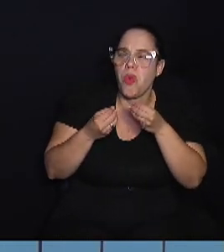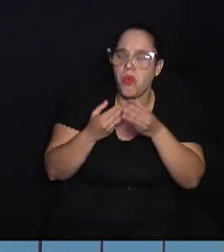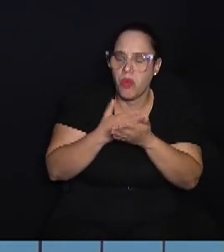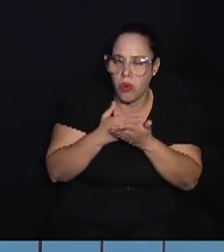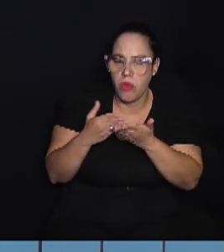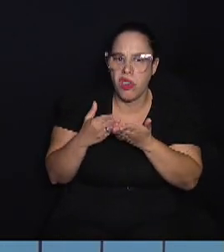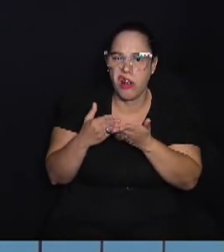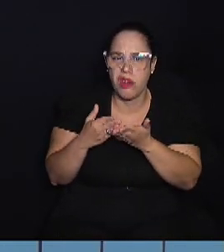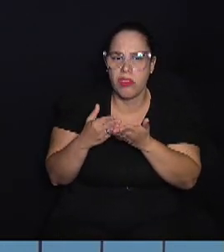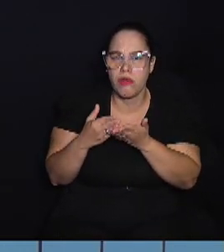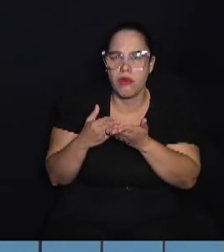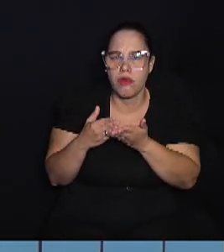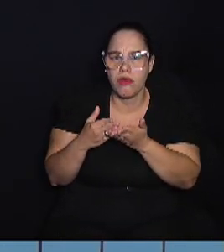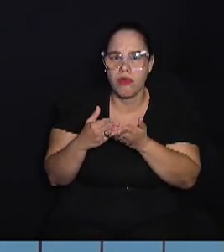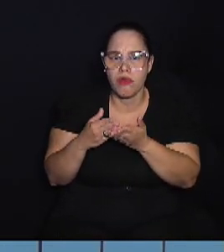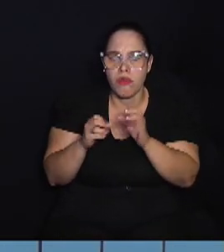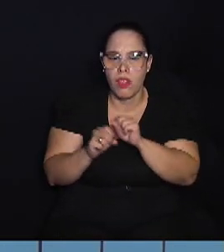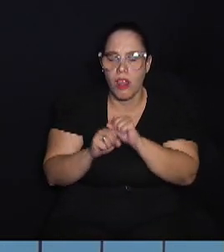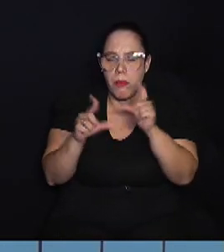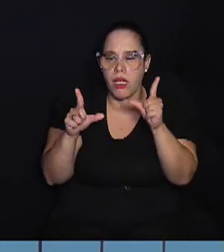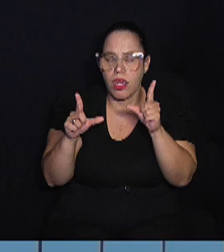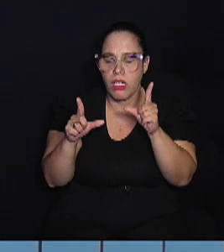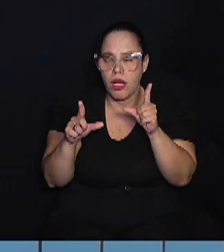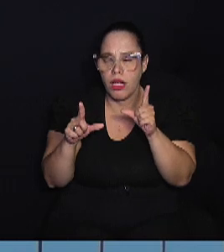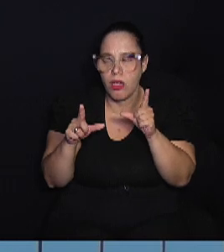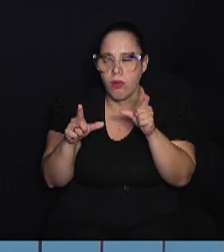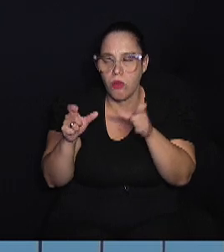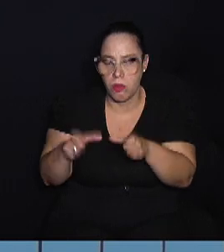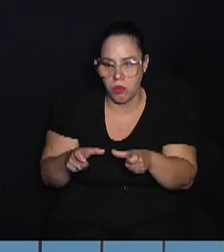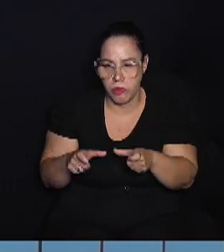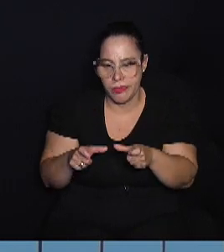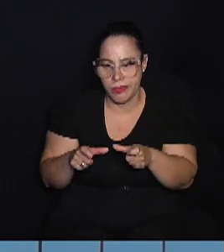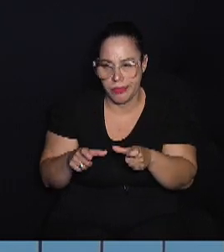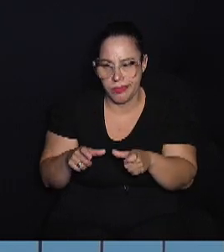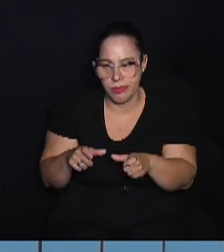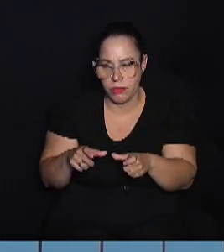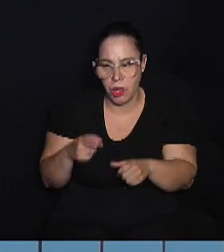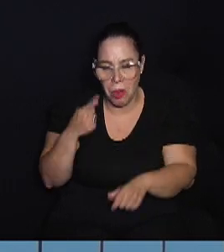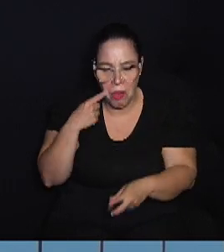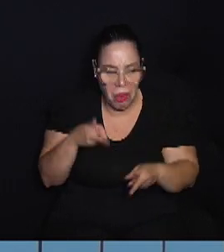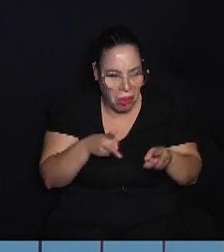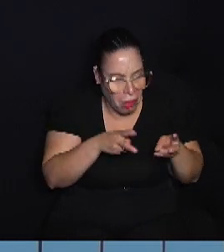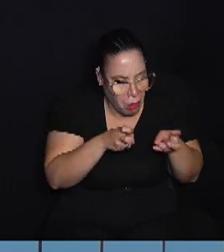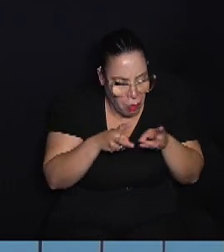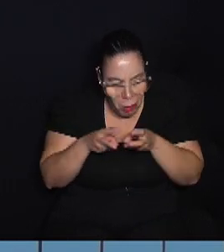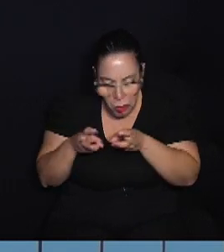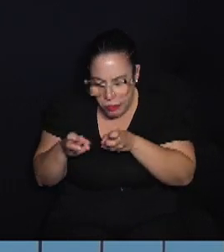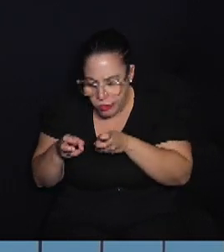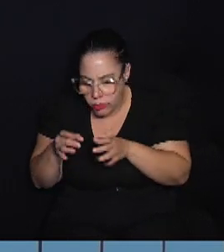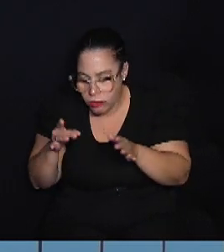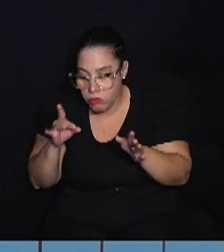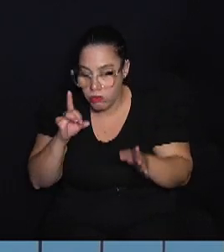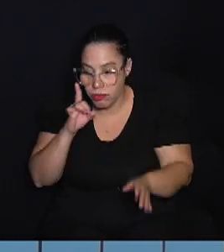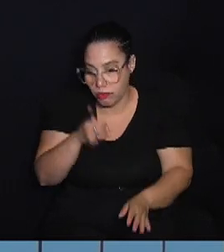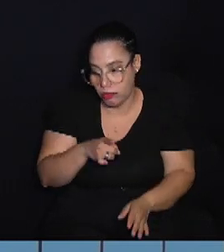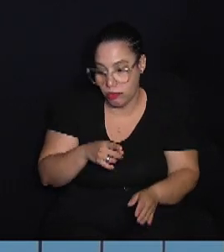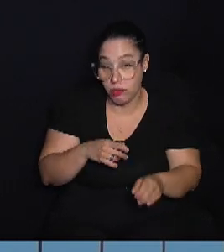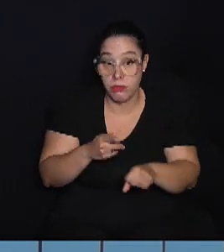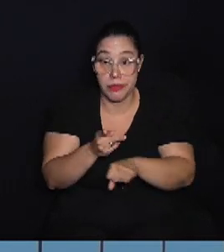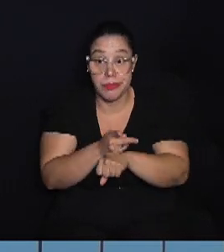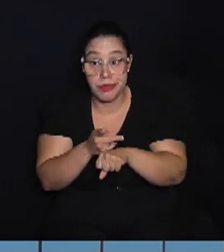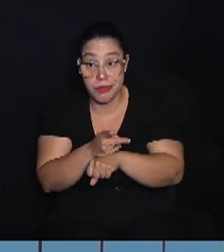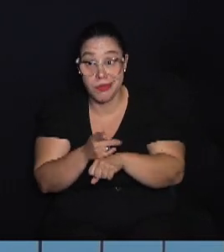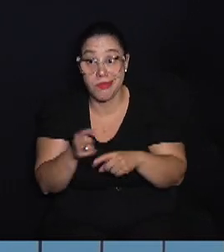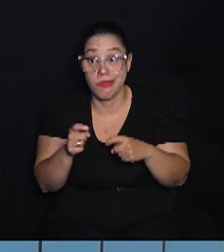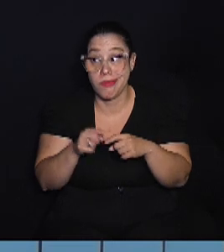começam a aparecer, né, para uma pessoa? O que ela tem que prestar atenção para já identificar e já correr aí para